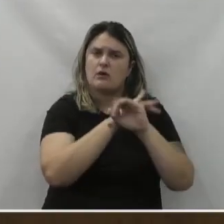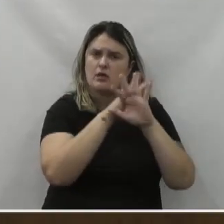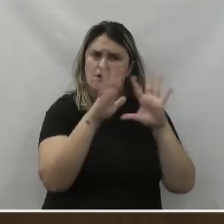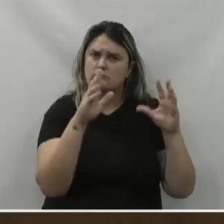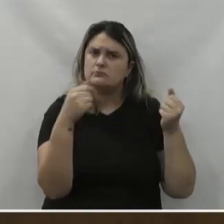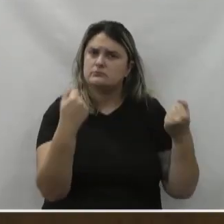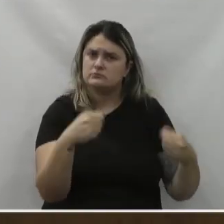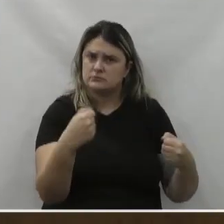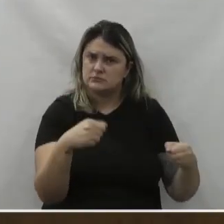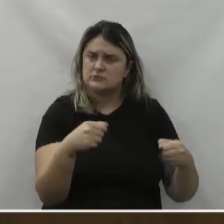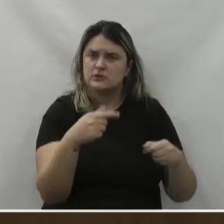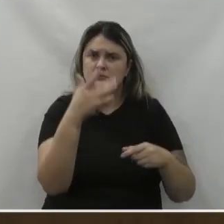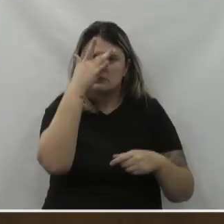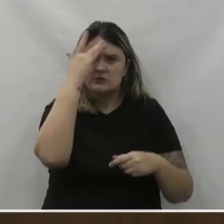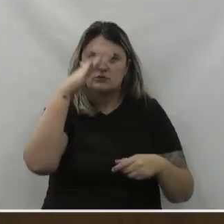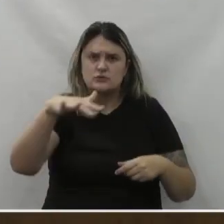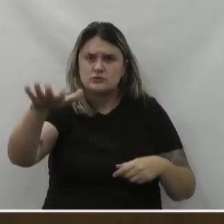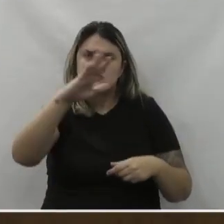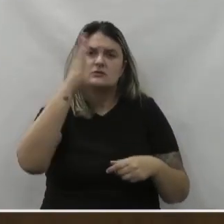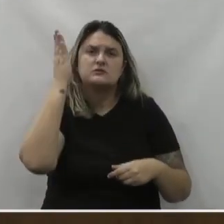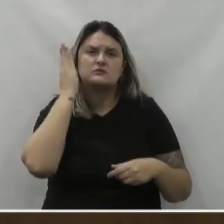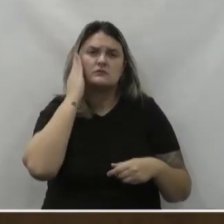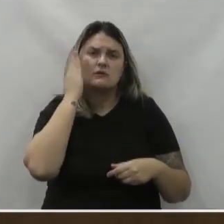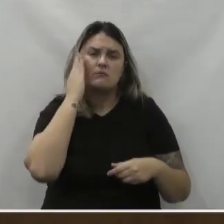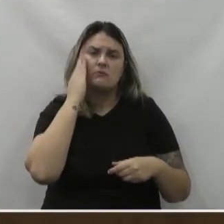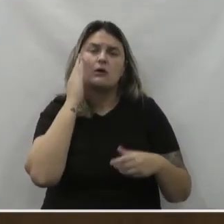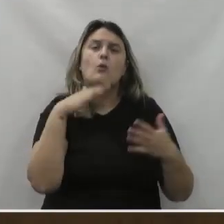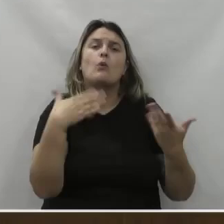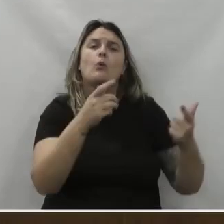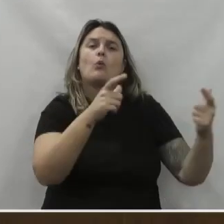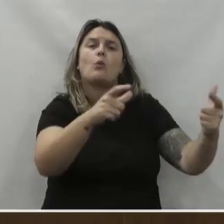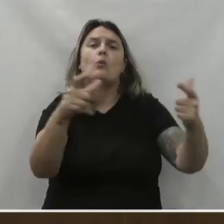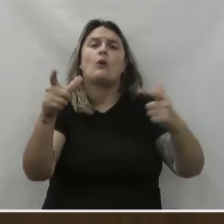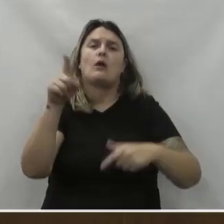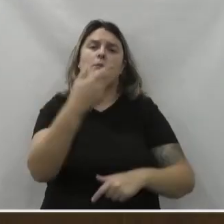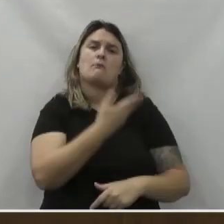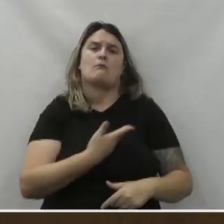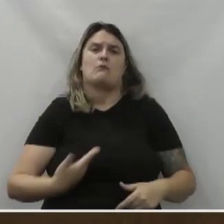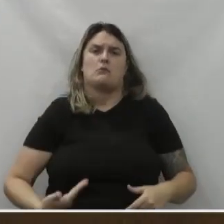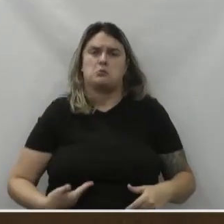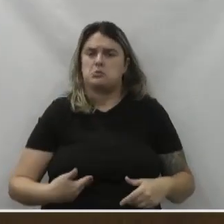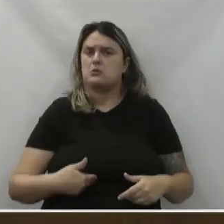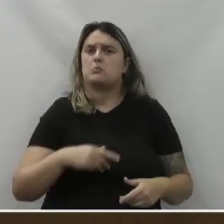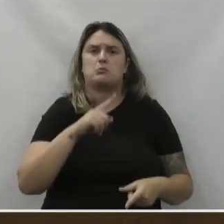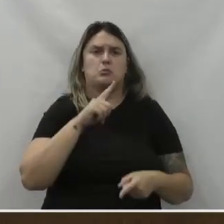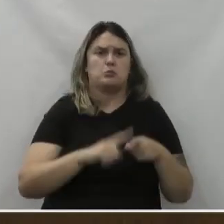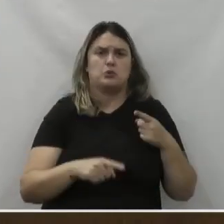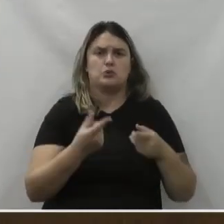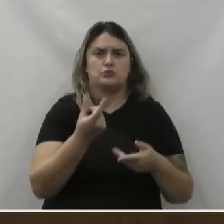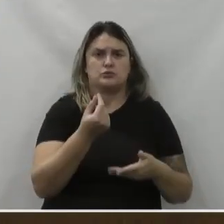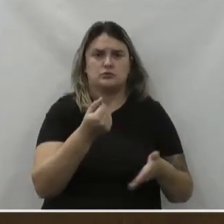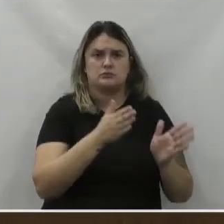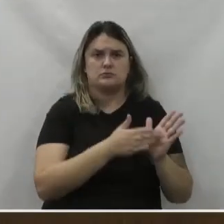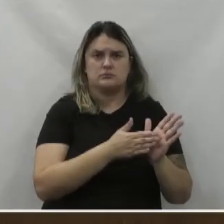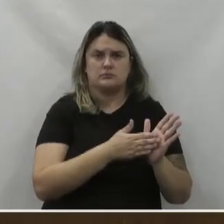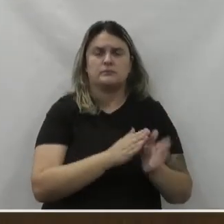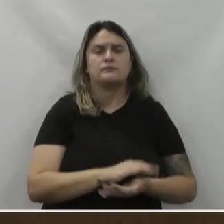informações é essencial para garantir o acesso adequado aos espaços públicos e coibir eventuais irregularidades.